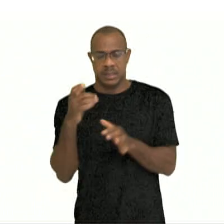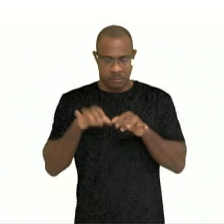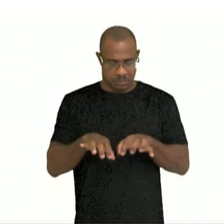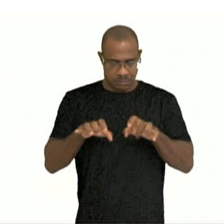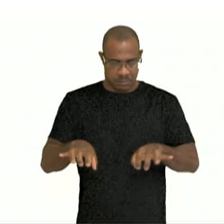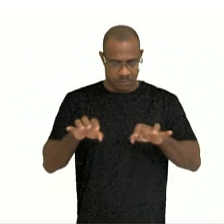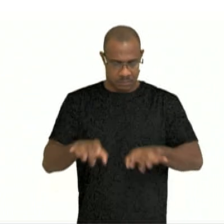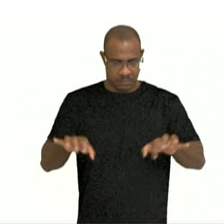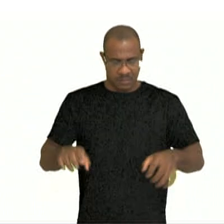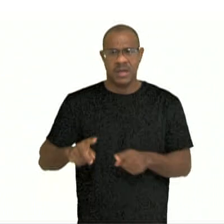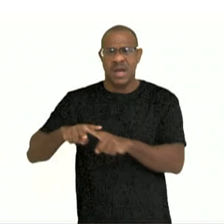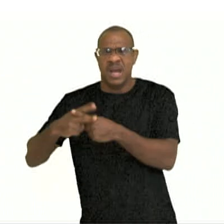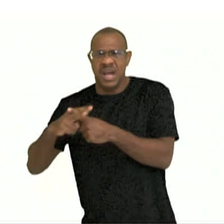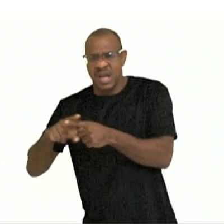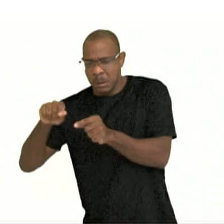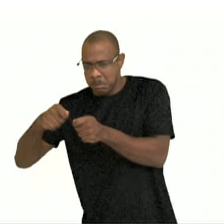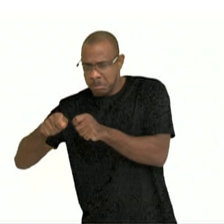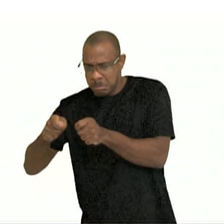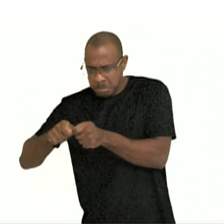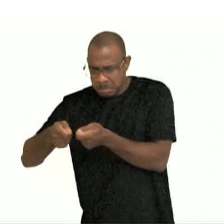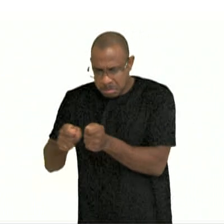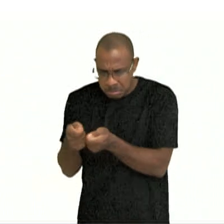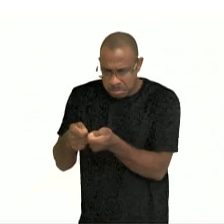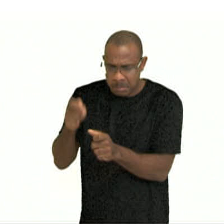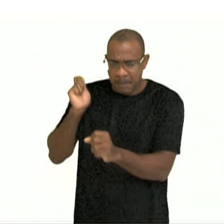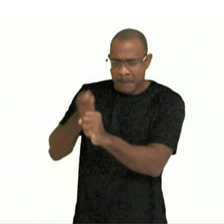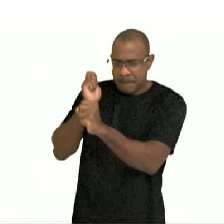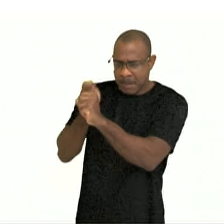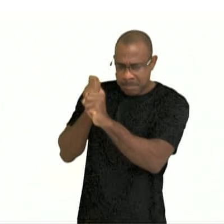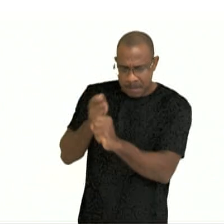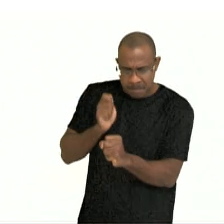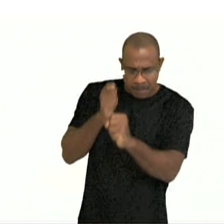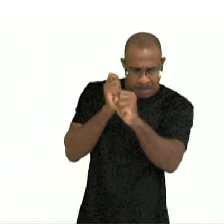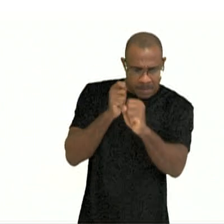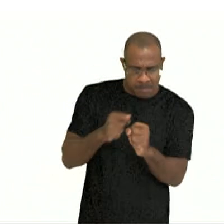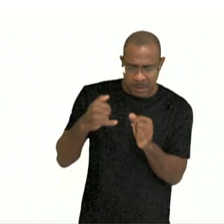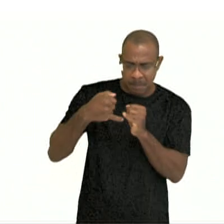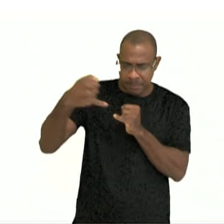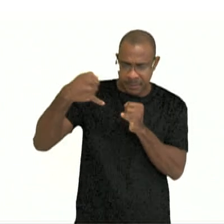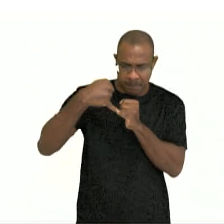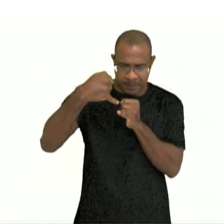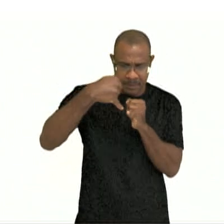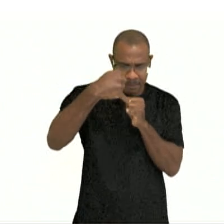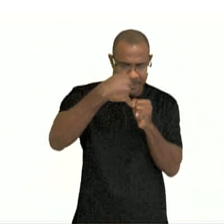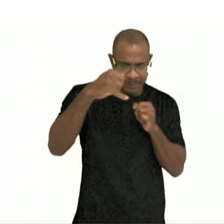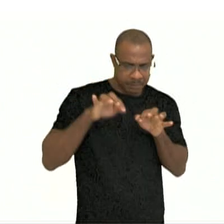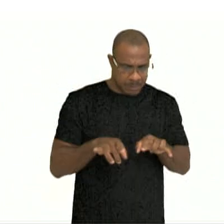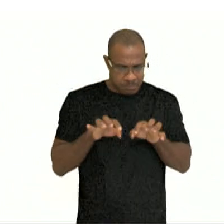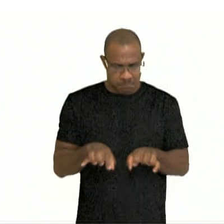coloca parafusos, pregos entre as cordas do piano. E ao executar